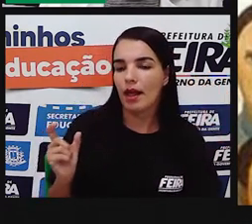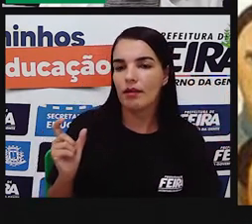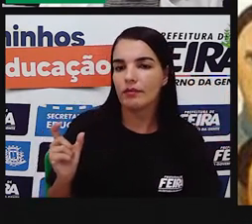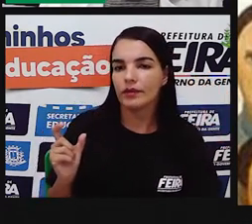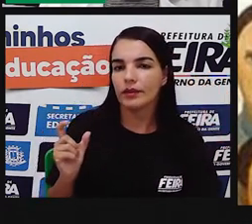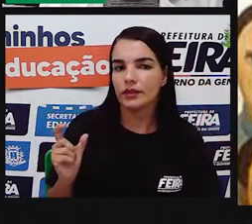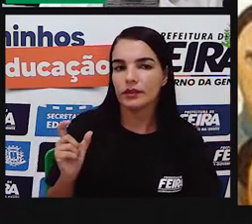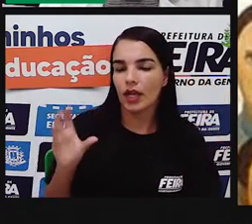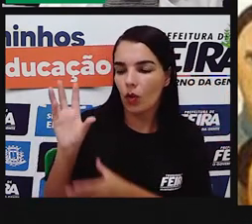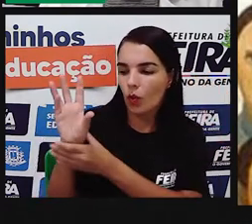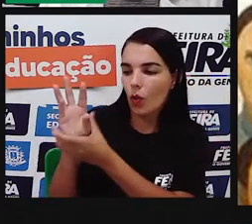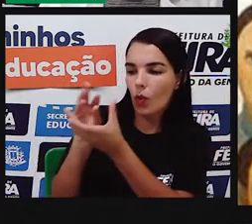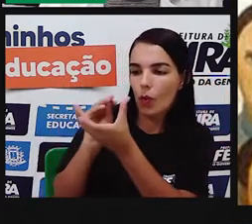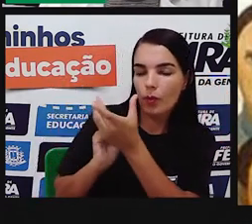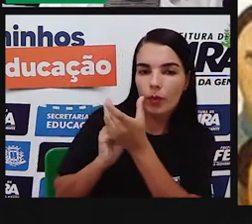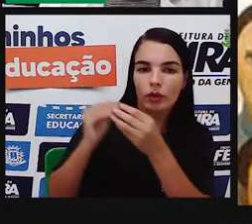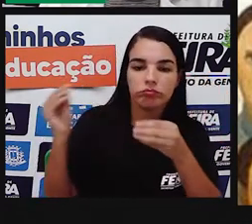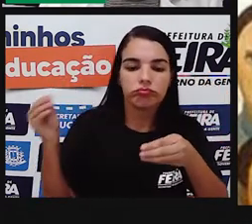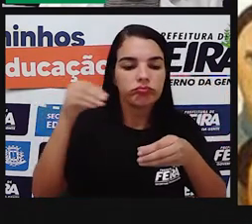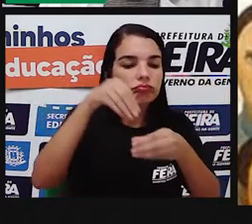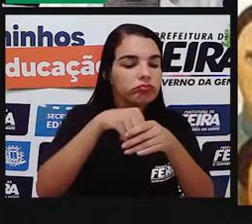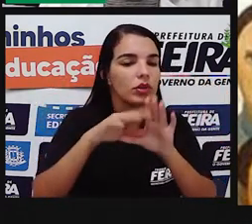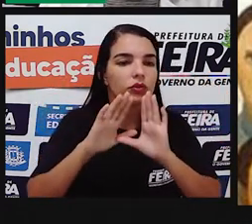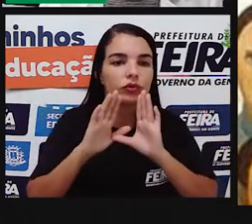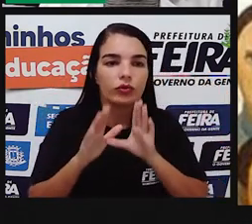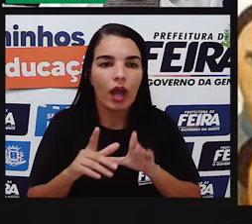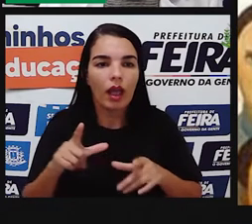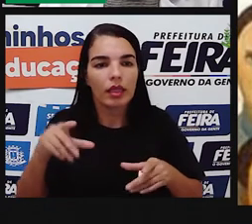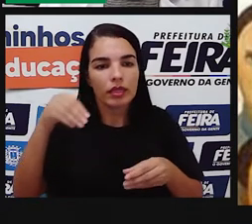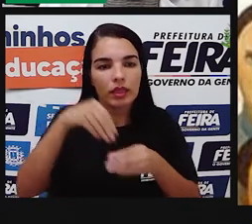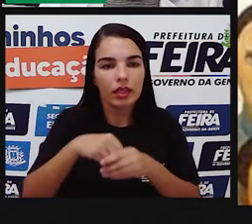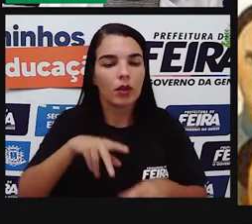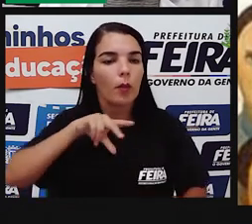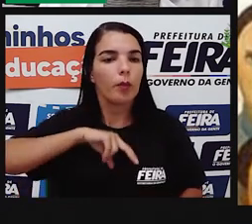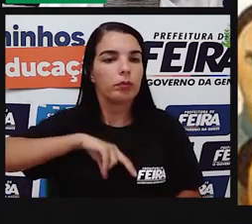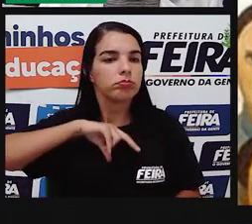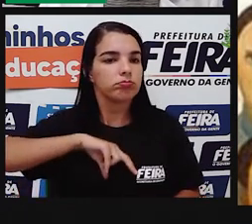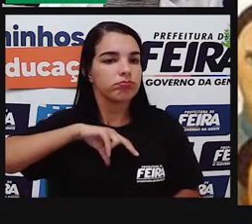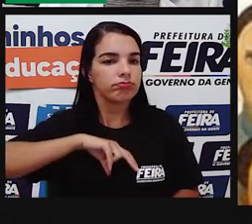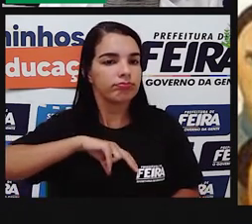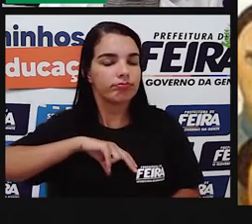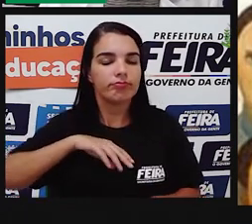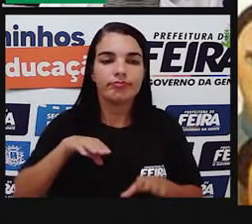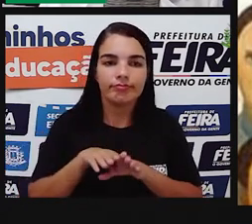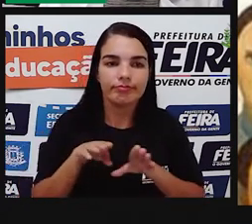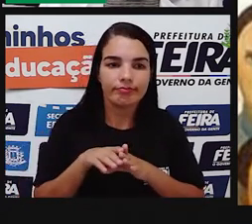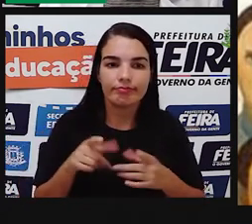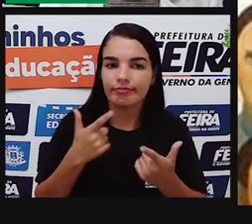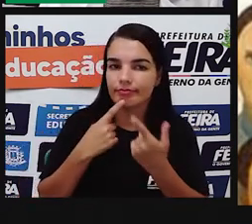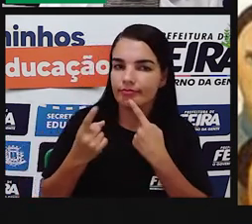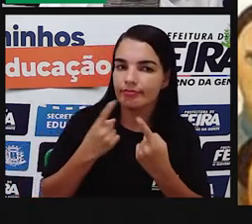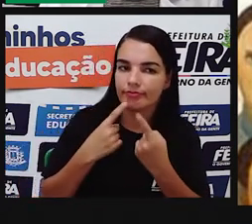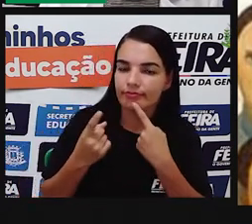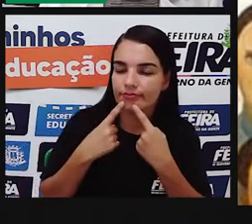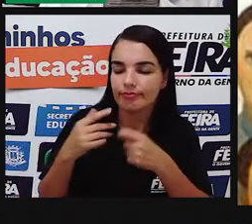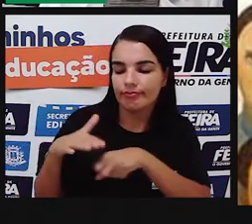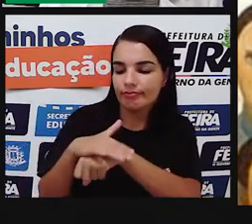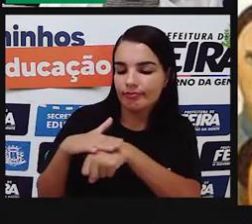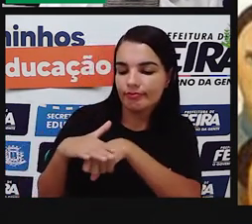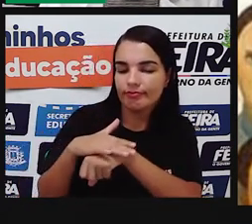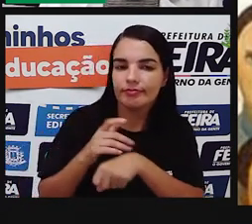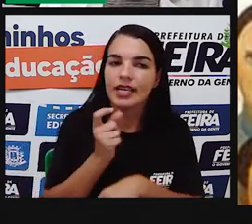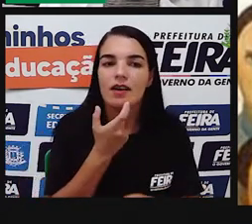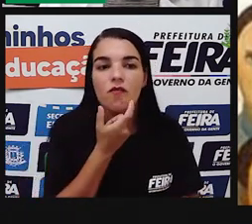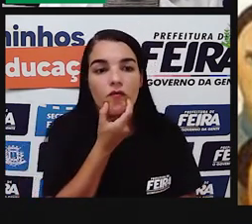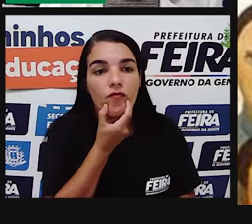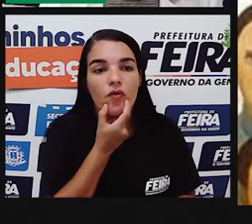de palavras que já estão incorporadas no nosso dia a dia, no nosso vocabulário brasileiro,